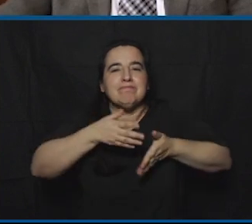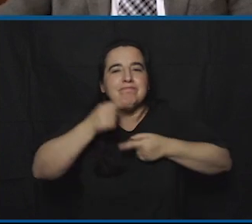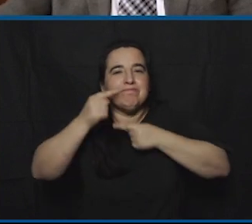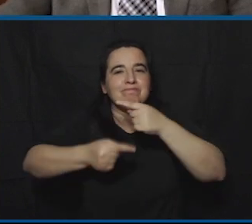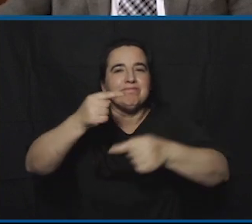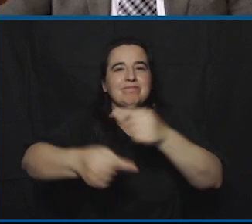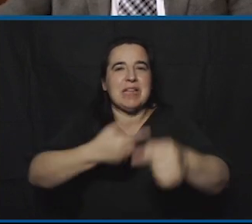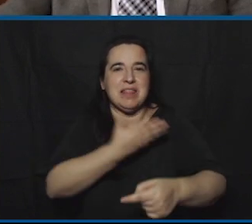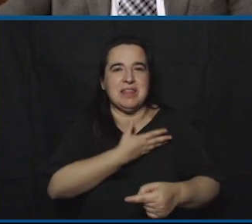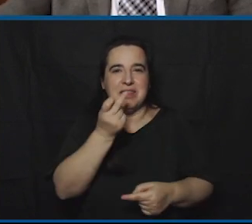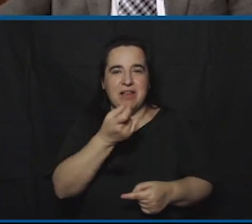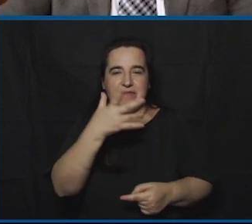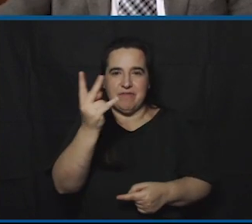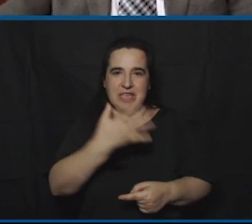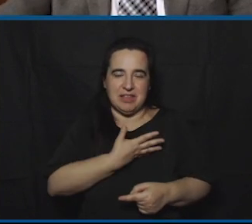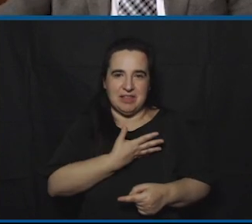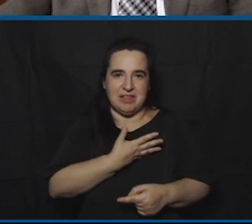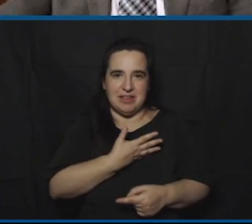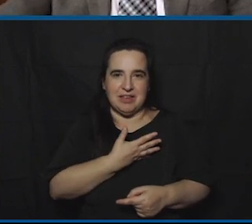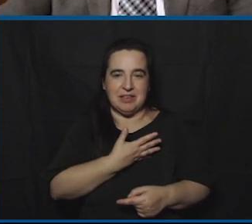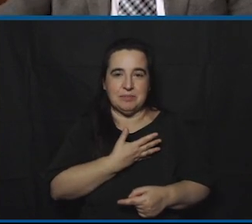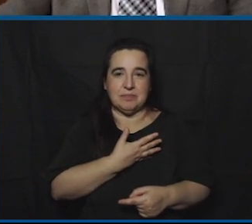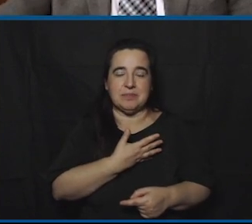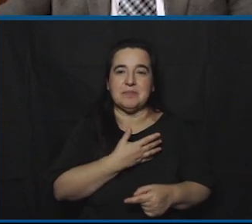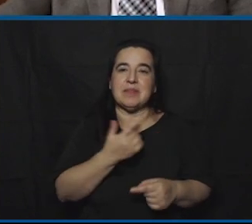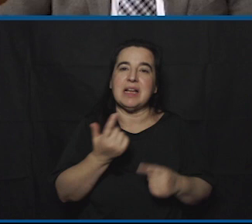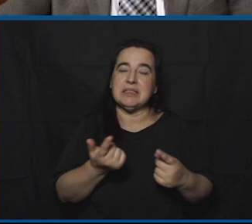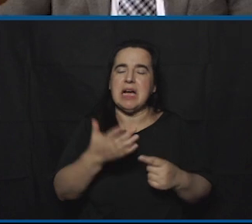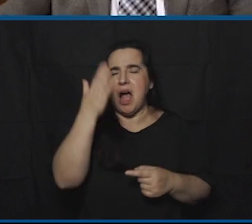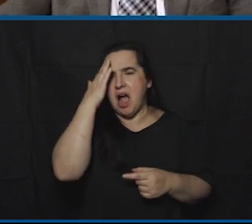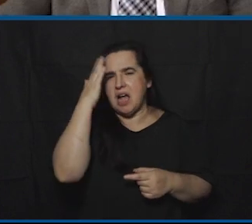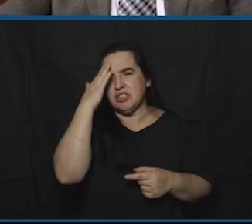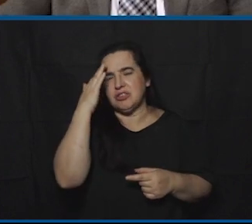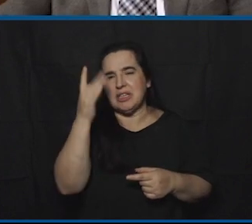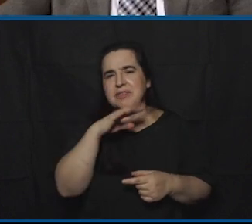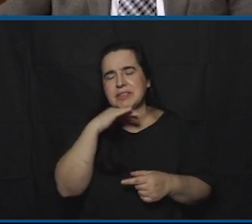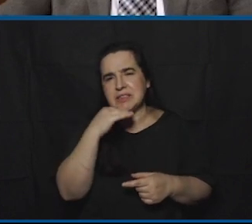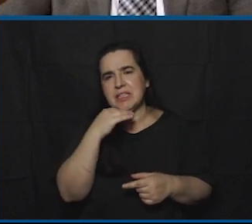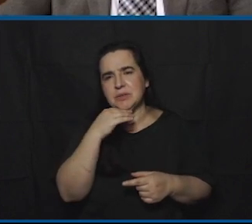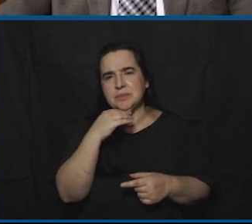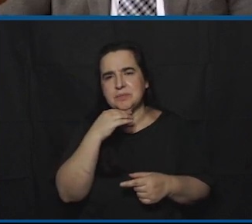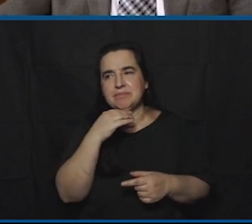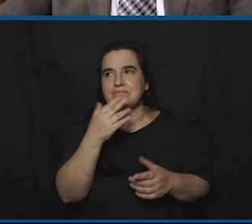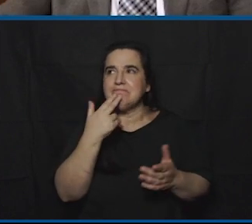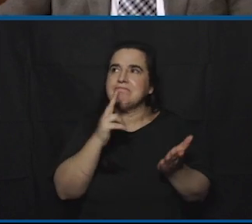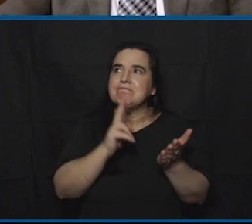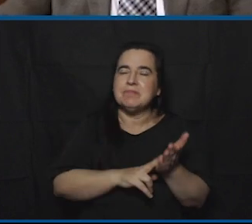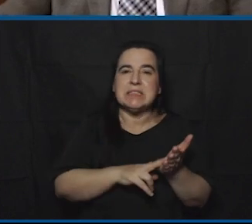renovo como descendência do próprio Davi, Isaías não. E acho que até é curioso, não sei se